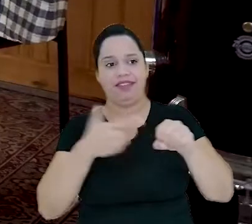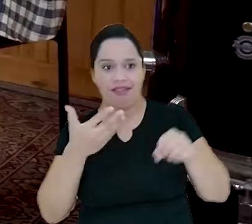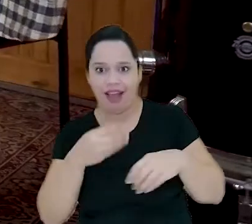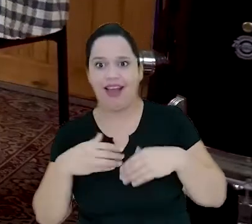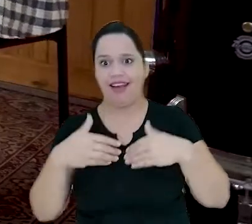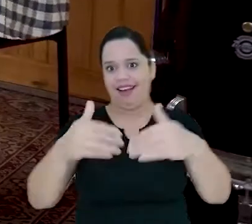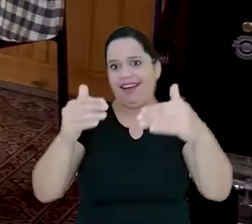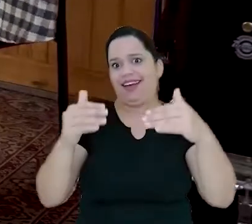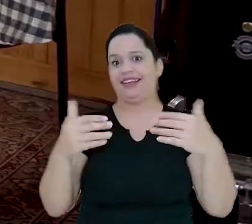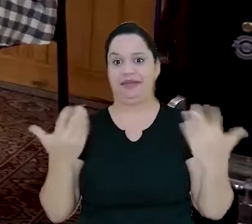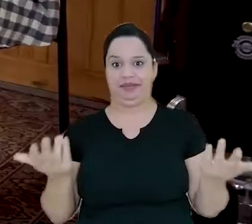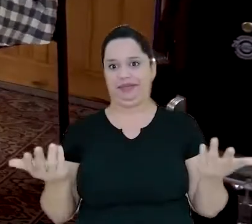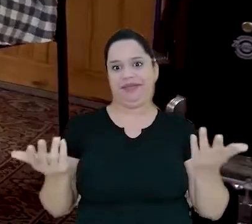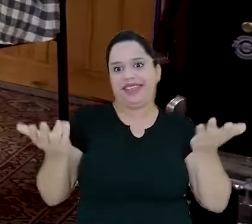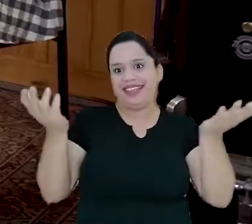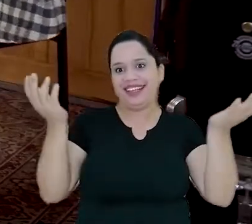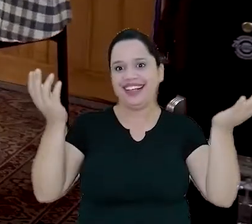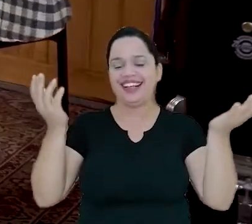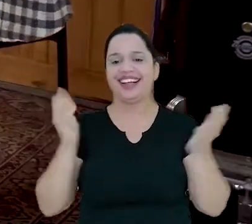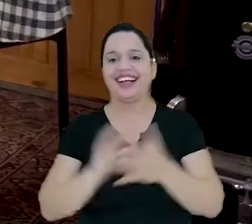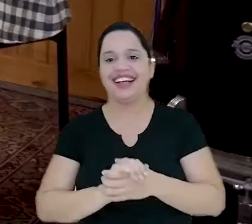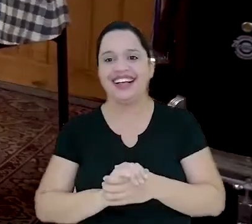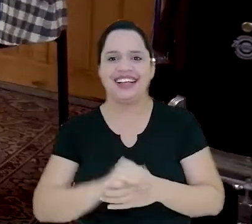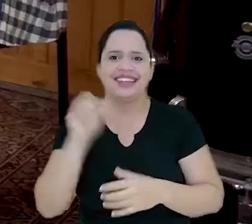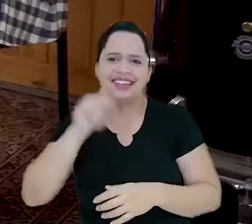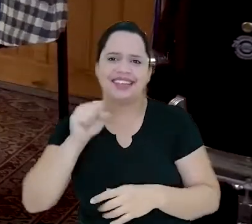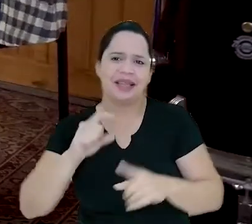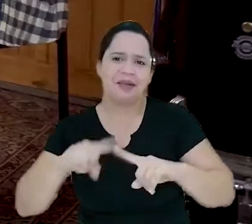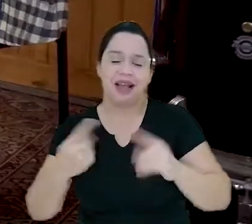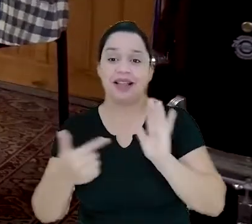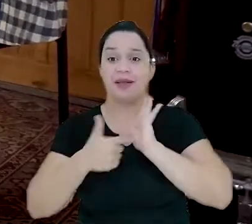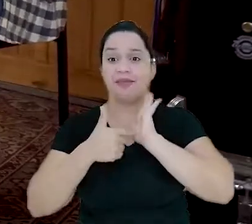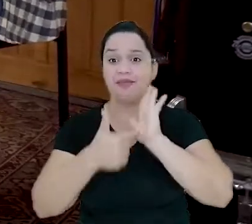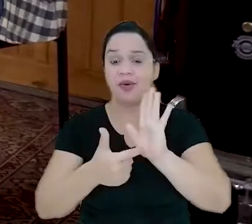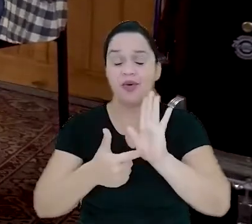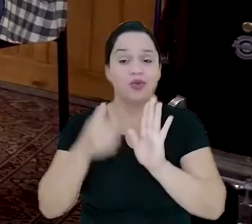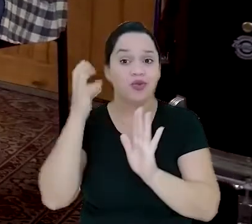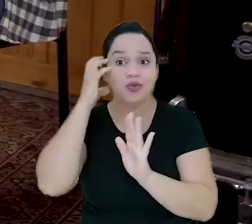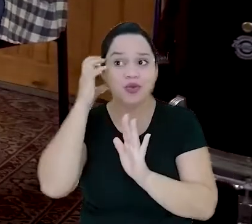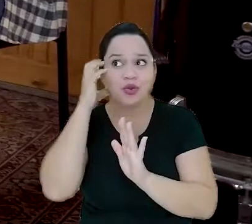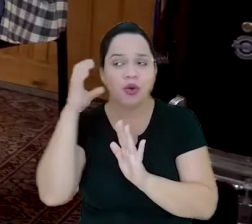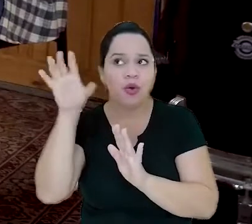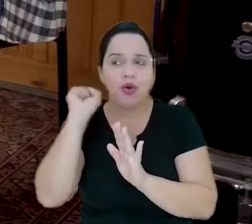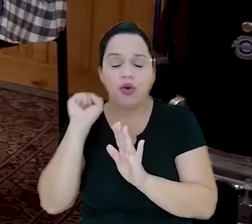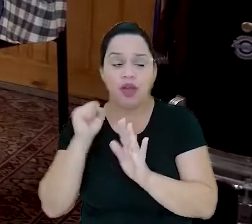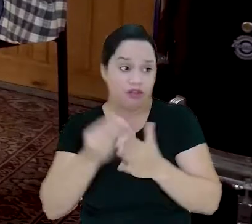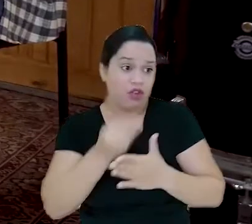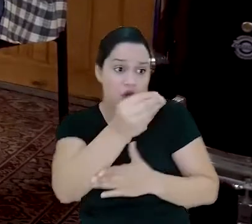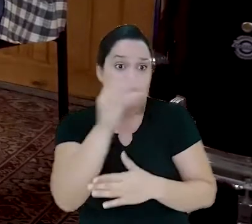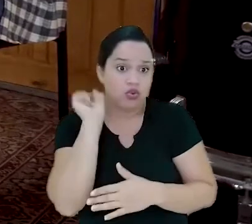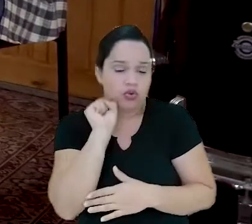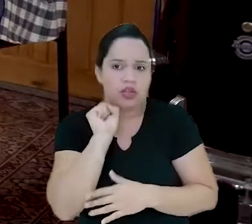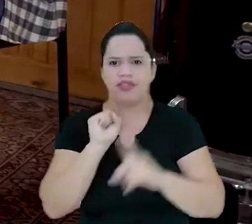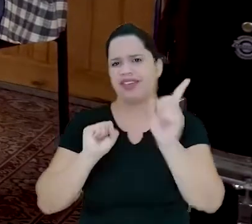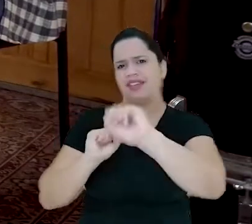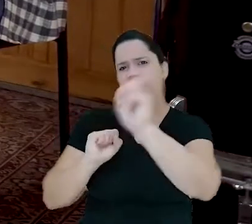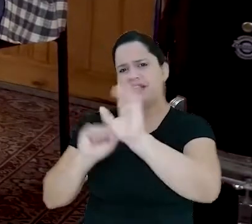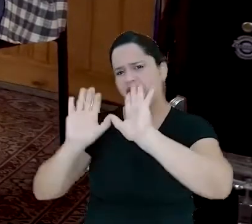pode ser, né? Pro cara passa. Mas enfim. Quando ela trouxe o áudio para mim, Patrícia, ouve. Eu falei, não,